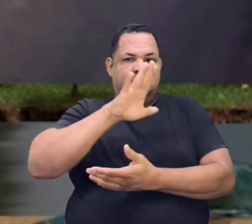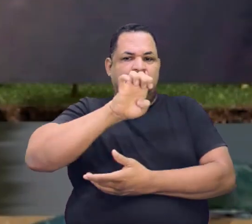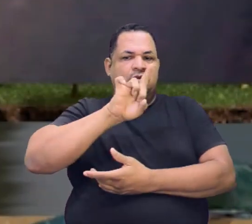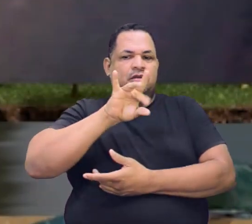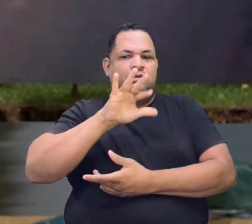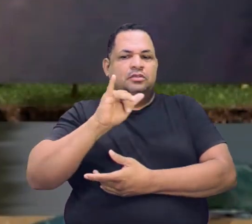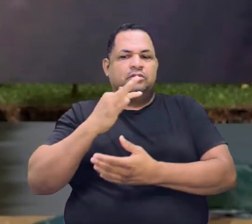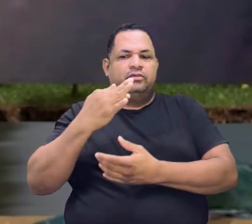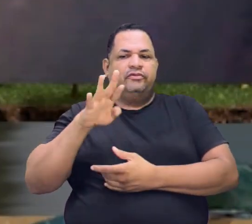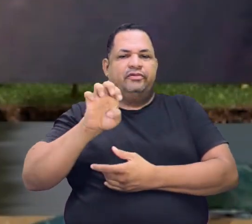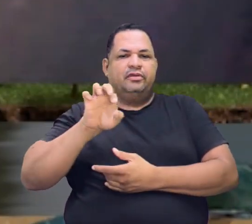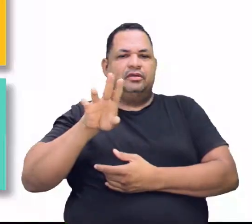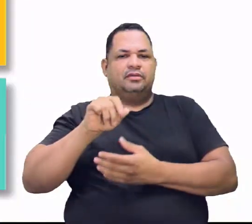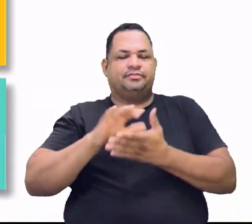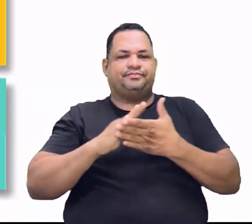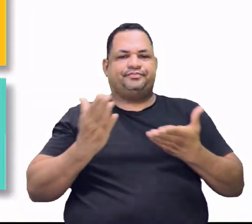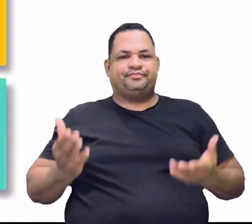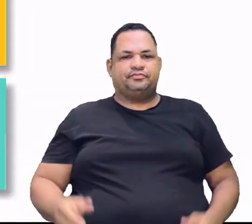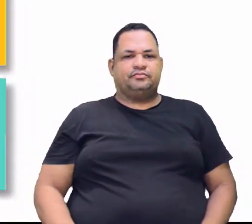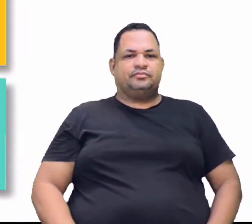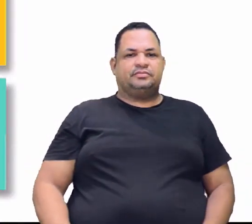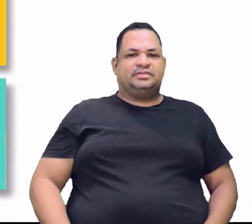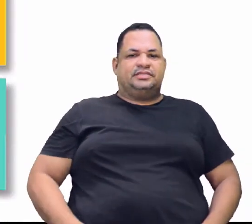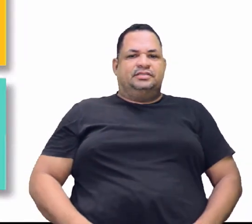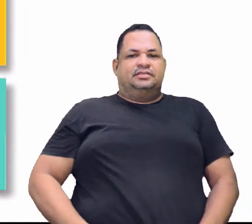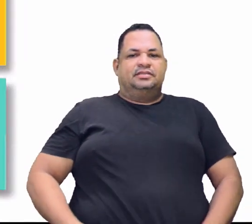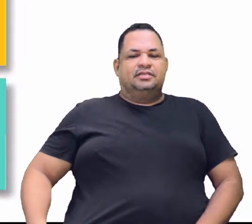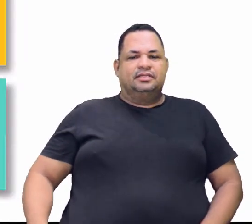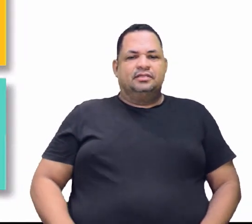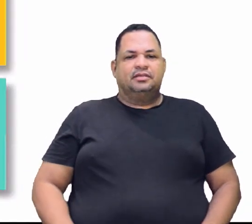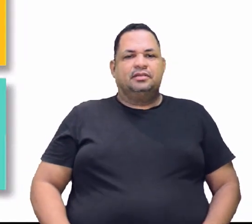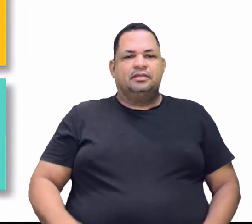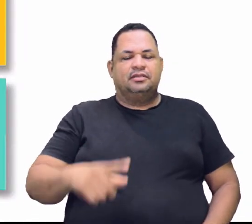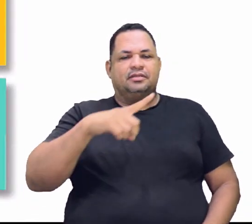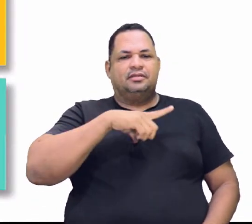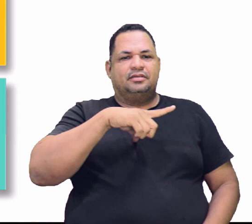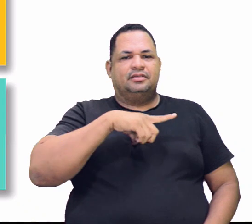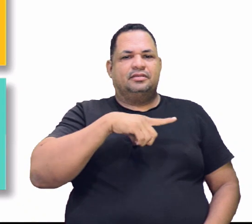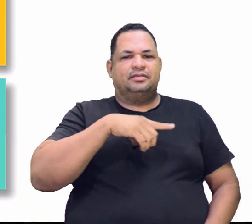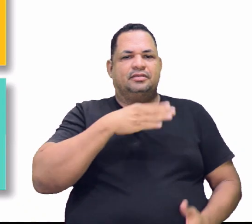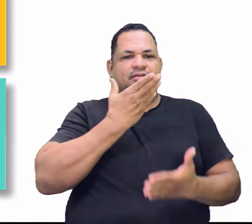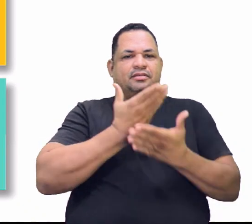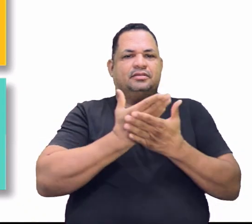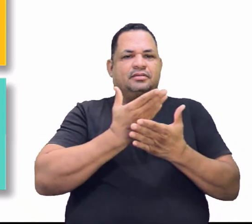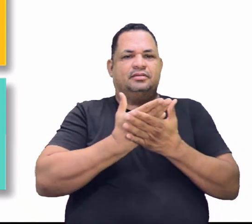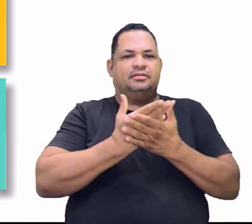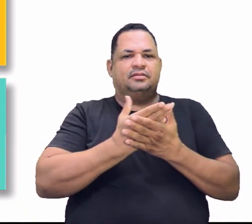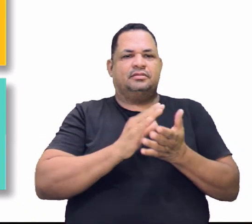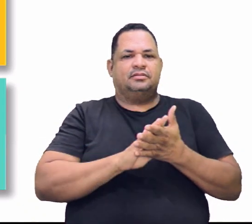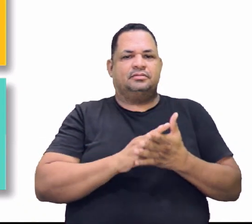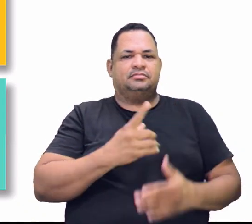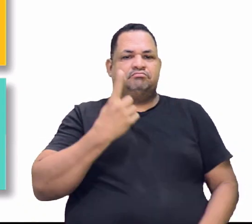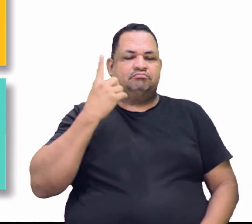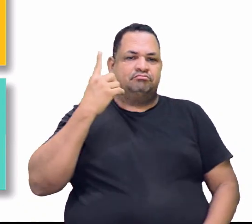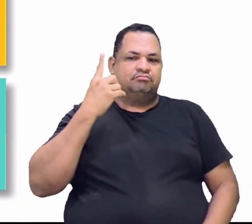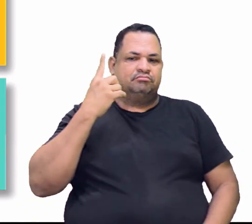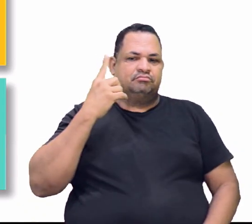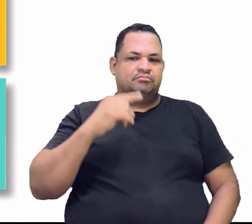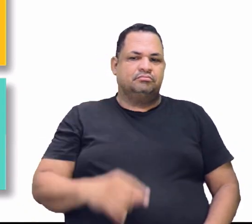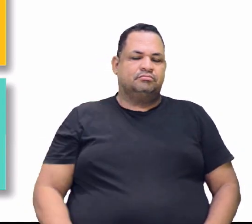tá bom? Segue no quadro, vamos lá. Olha aí, eu tenho então a nossa aula, iremos falar sobre o Aloísio Ferreira.